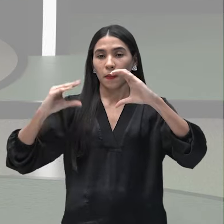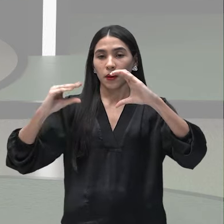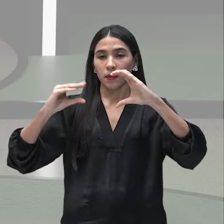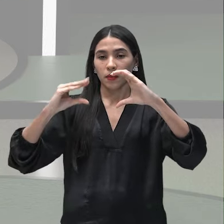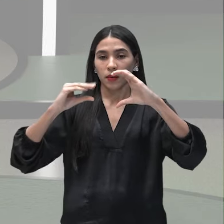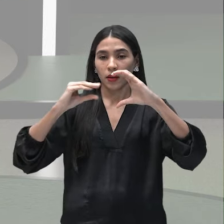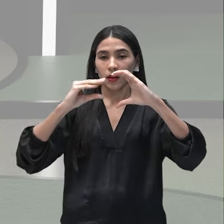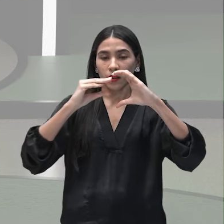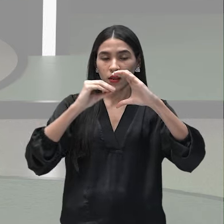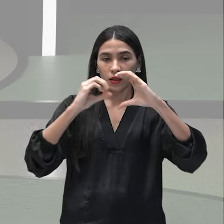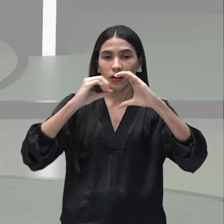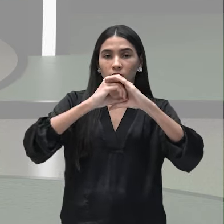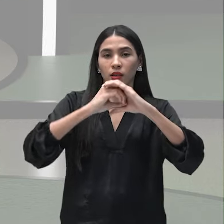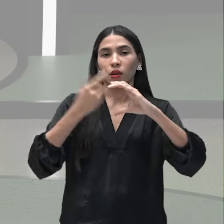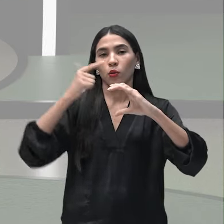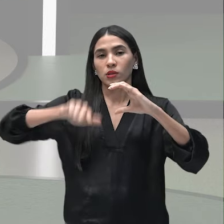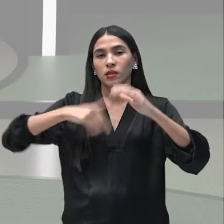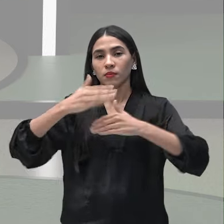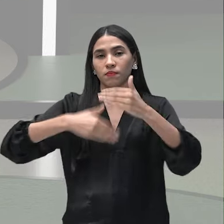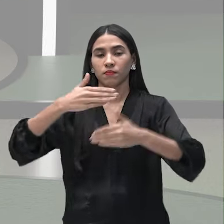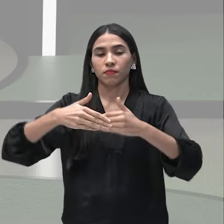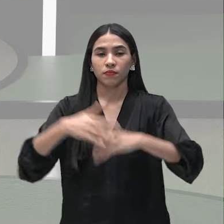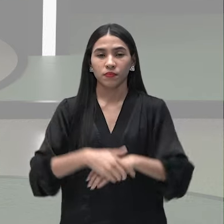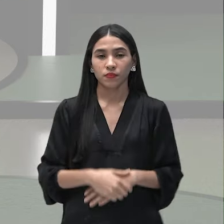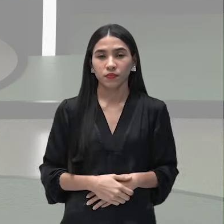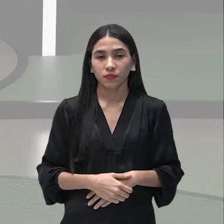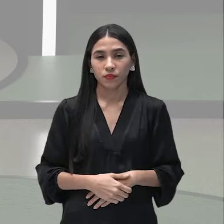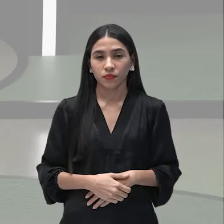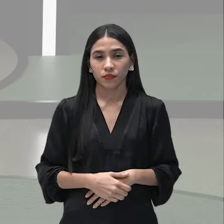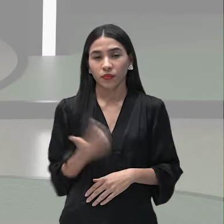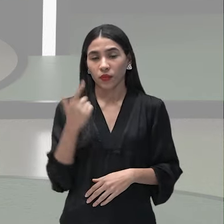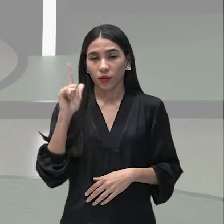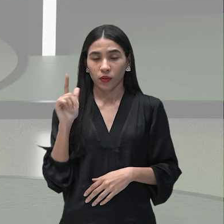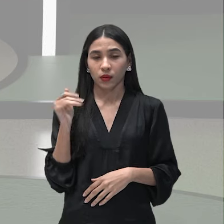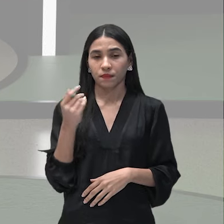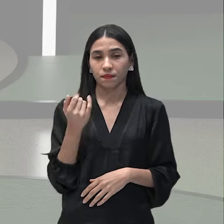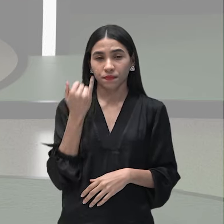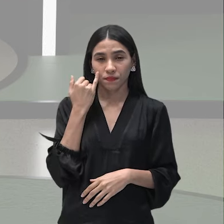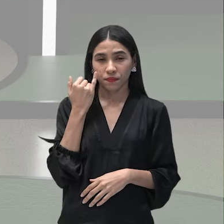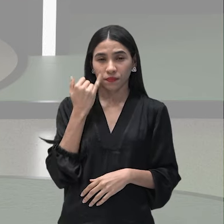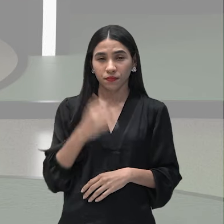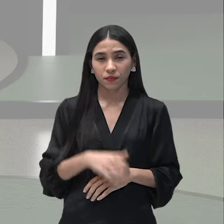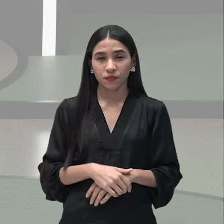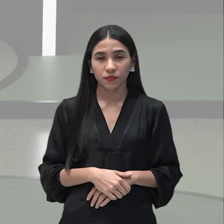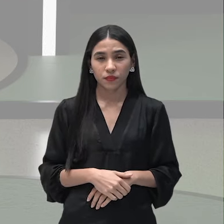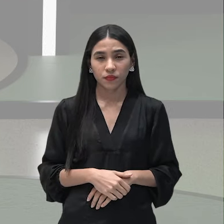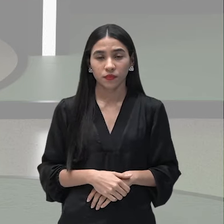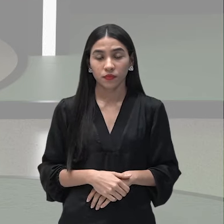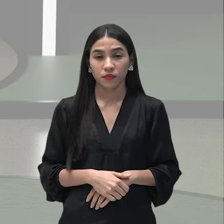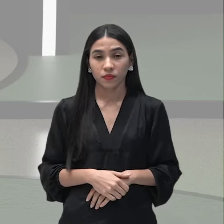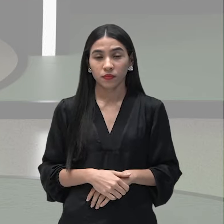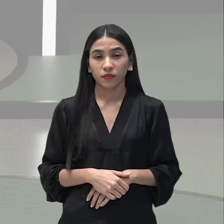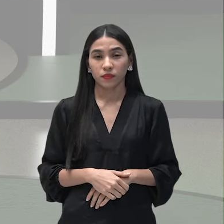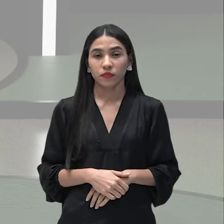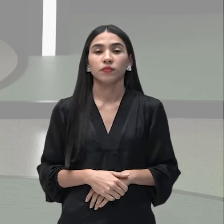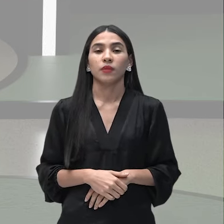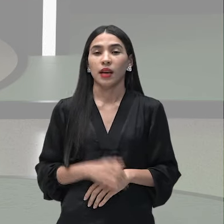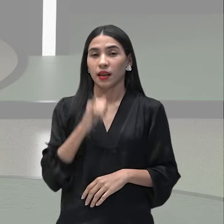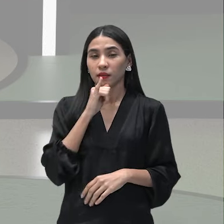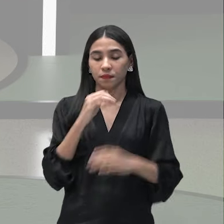e aí conseguir se reproduzir. Vamos observar outras informações. Quando ele entra numa